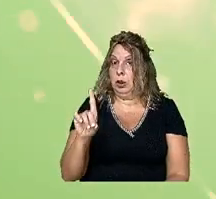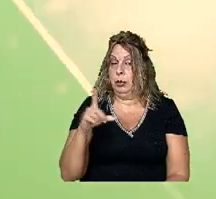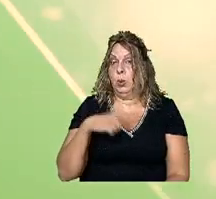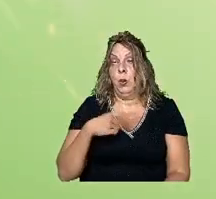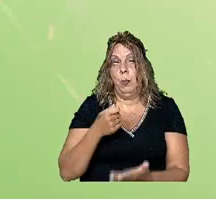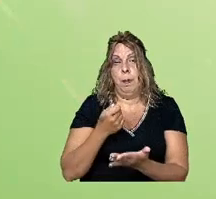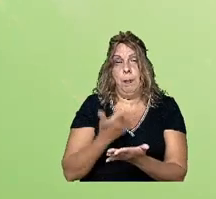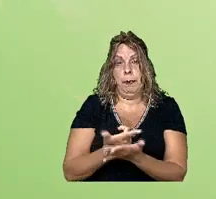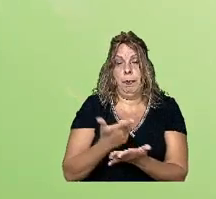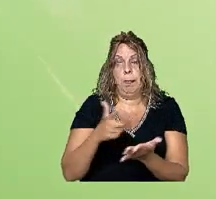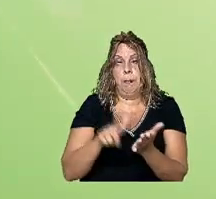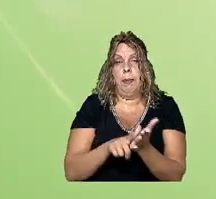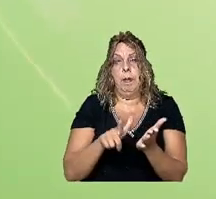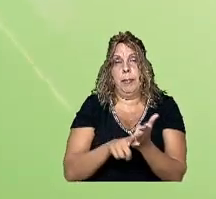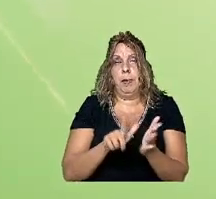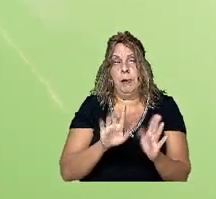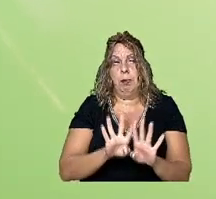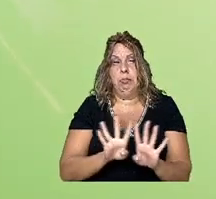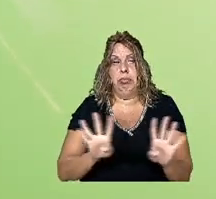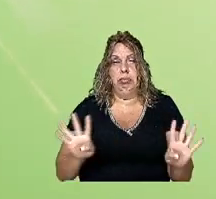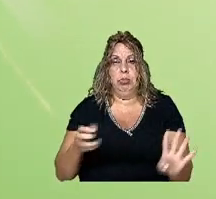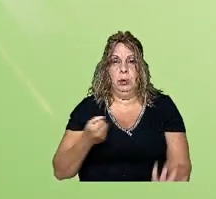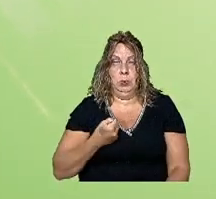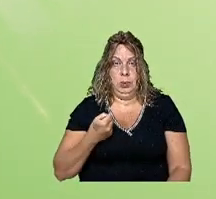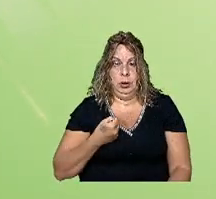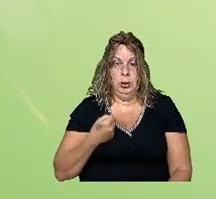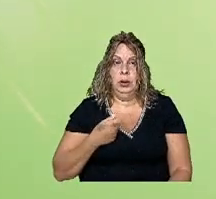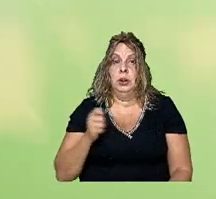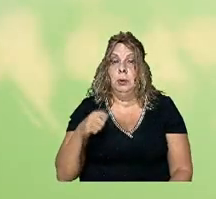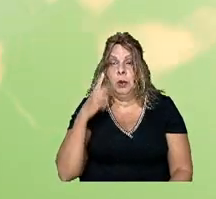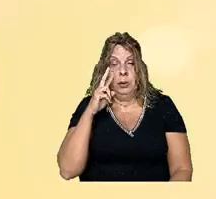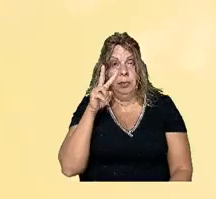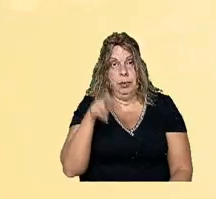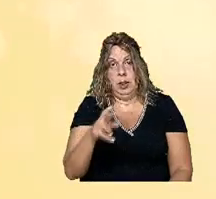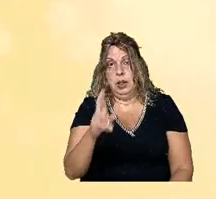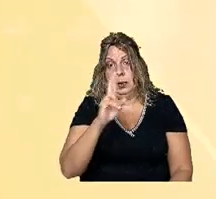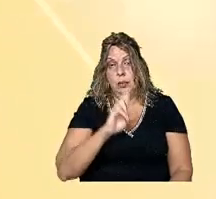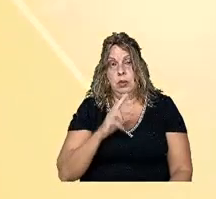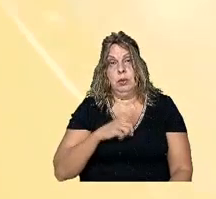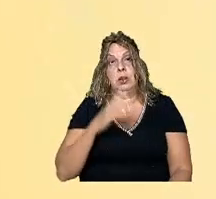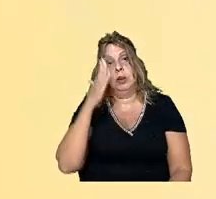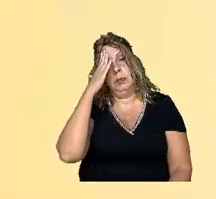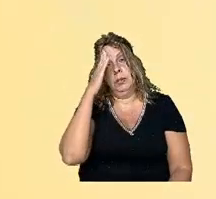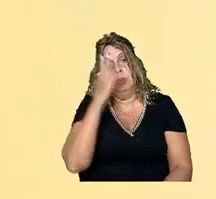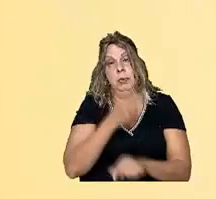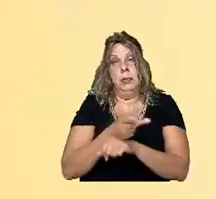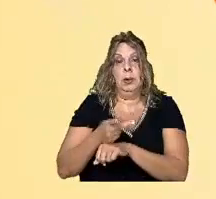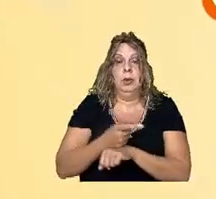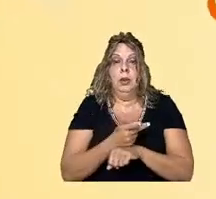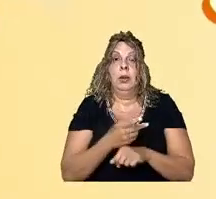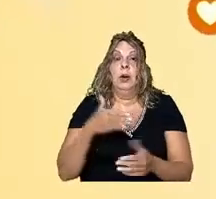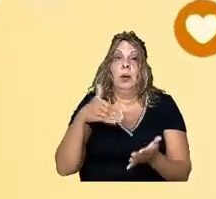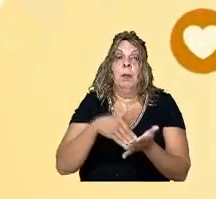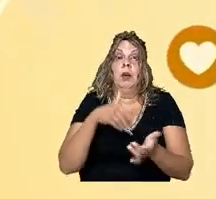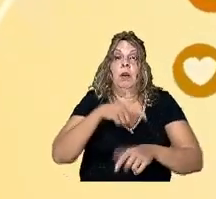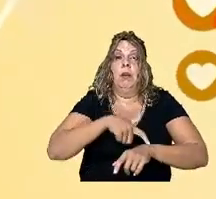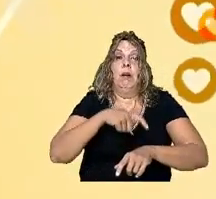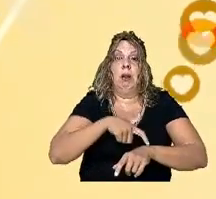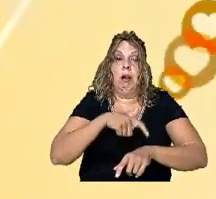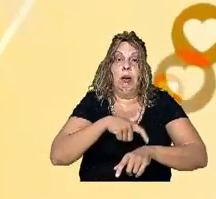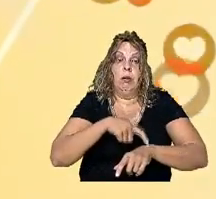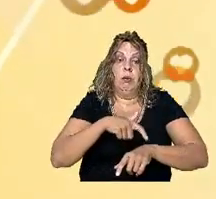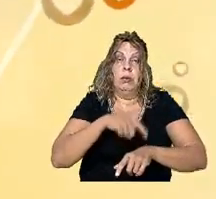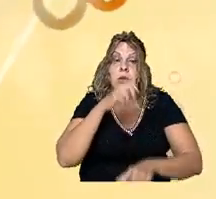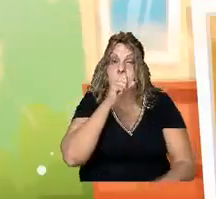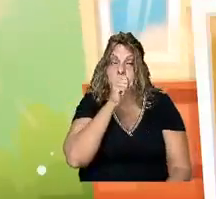Com o aplicativo você pode conferir os resultados, ficar por dentro das premiações e comprar seu título até 23 horas e 59